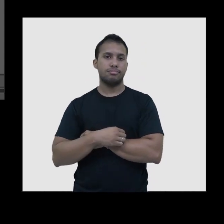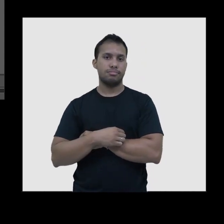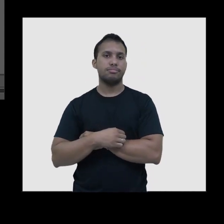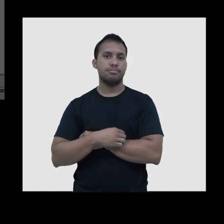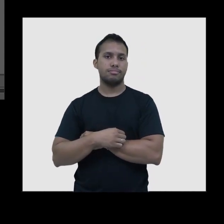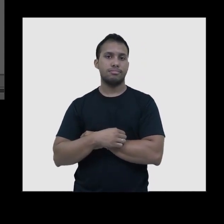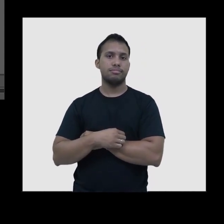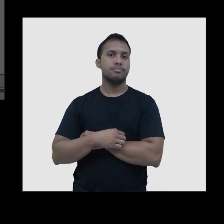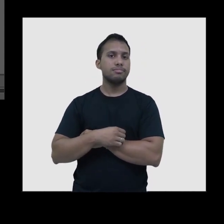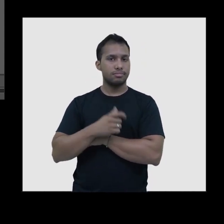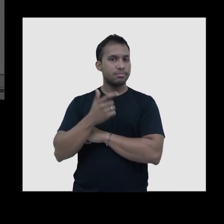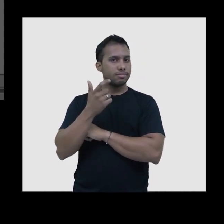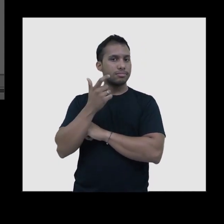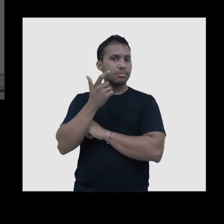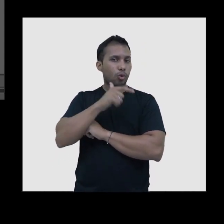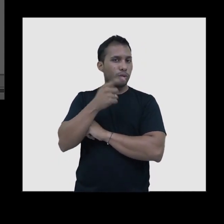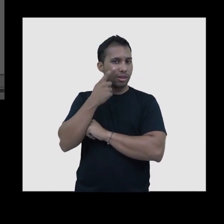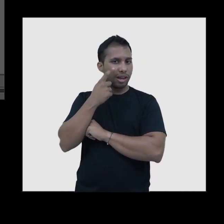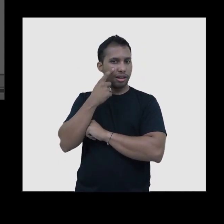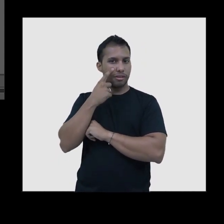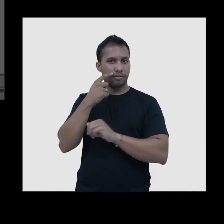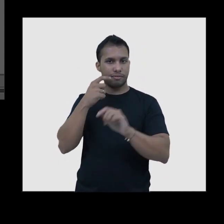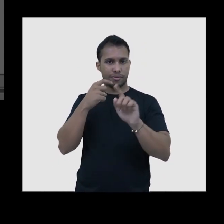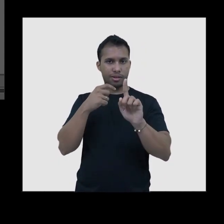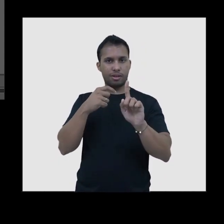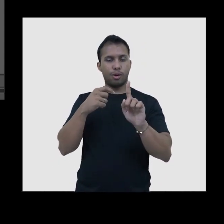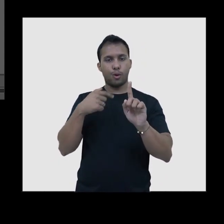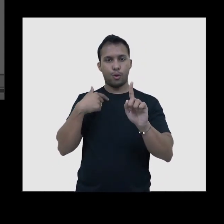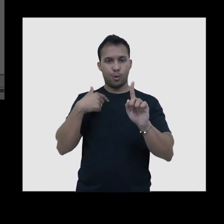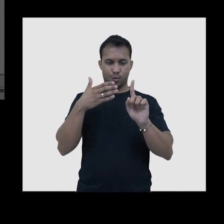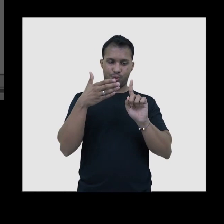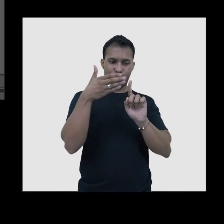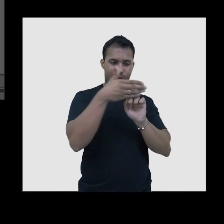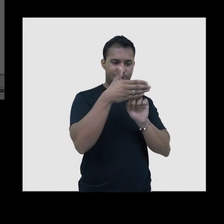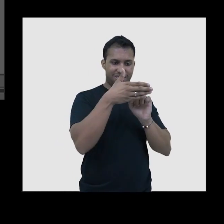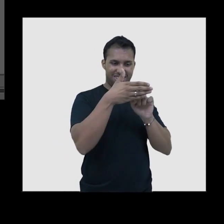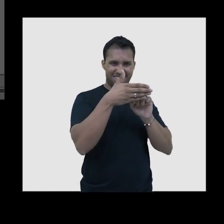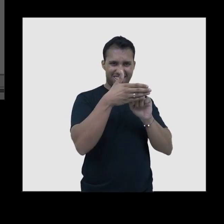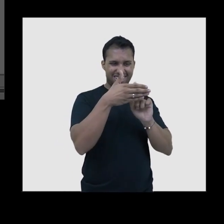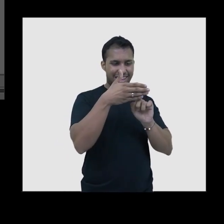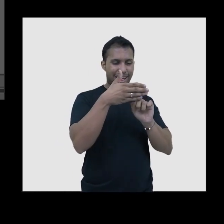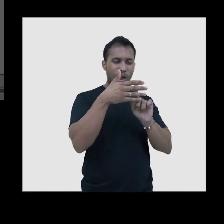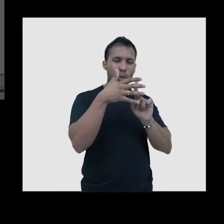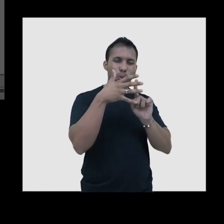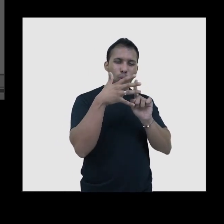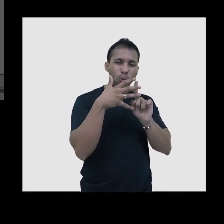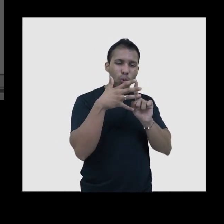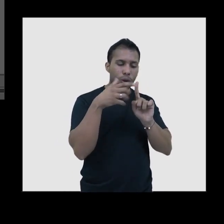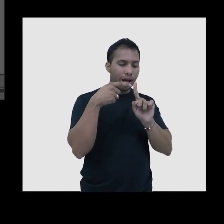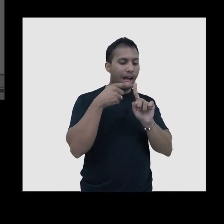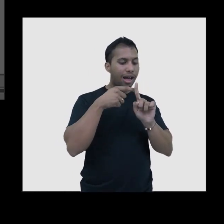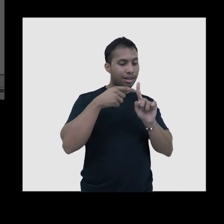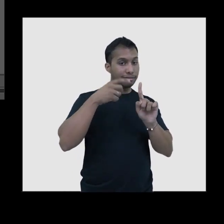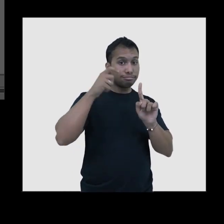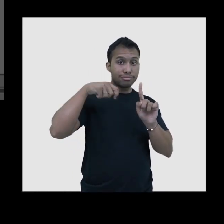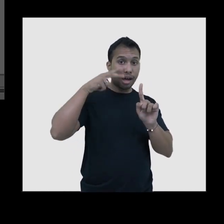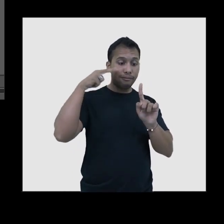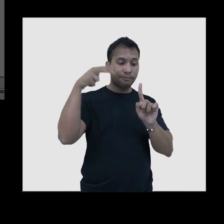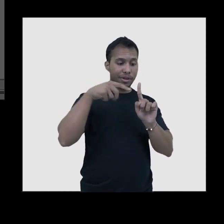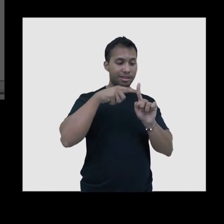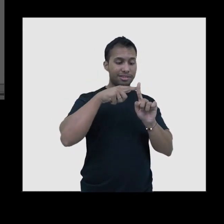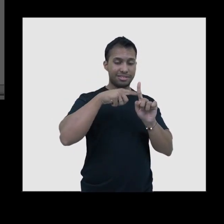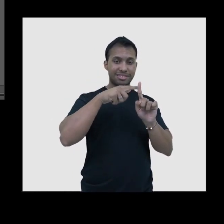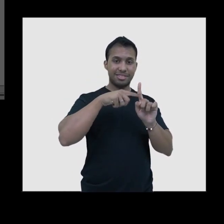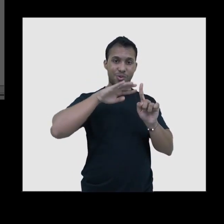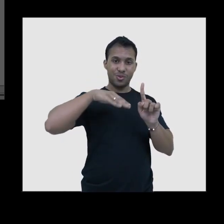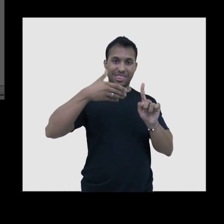Ficou um pouco transparente. A gente consegue ver aqui o intérprete ali atrás dele. Então, não precisa salvar isso aqui agora. Eu vou